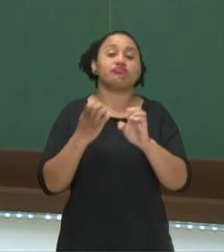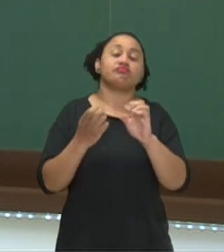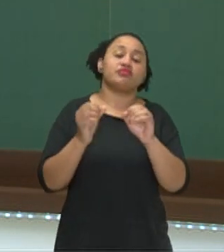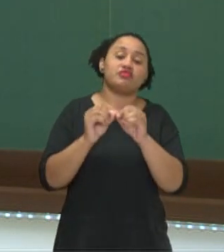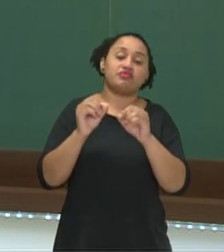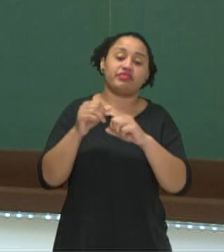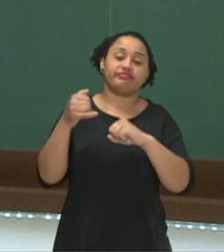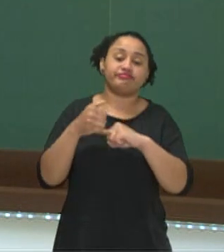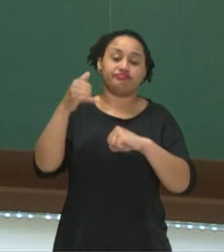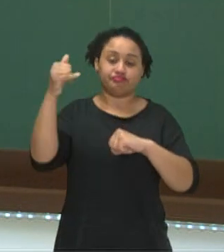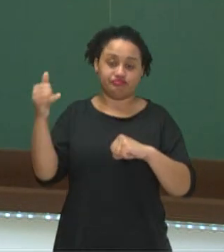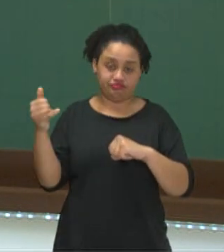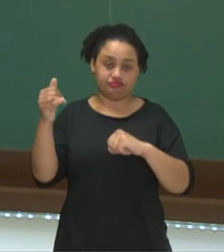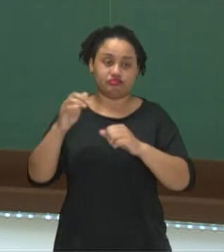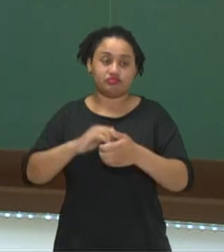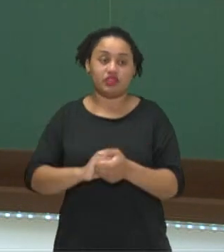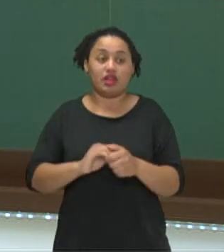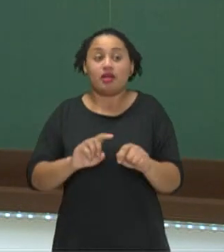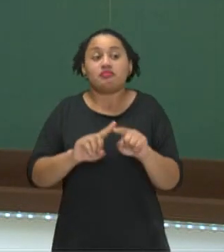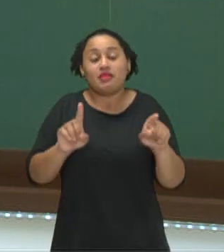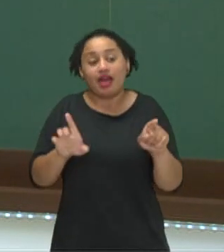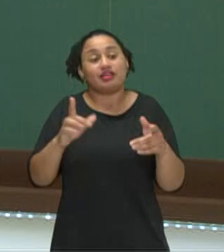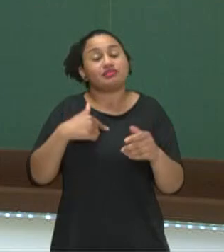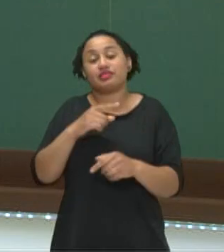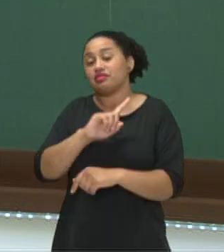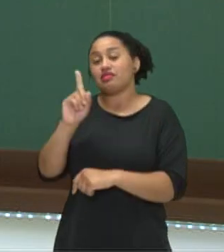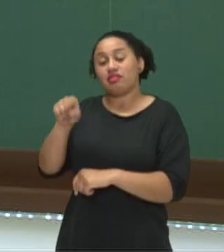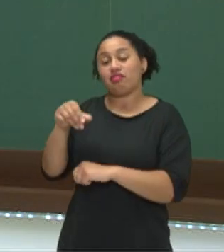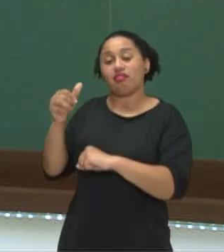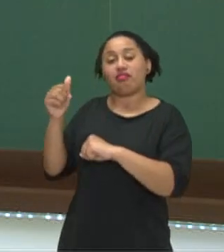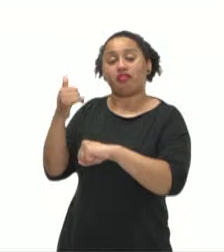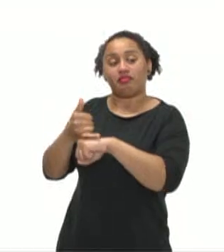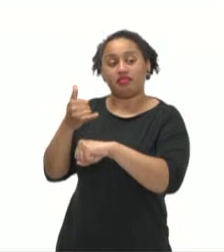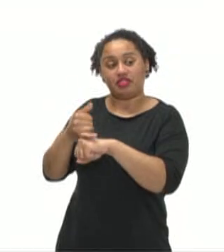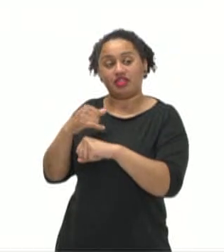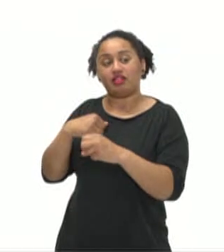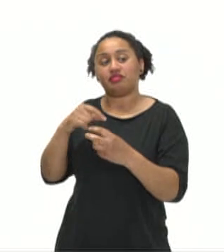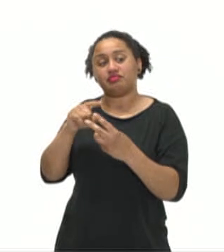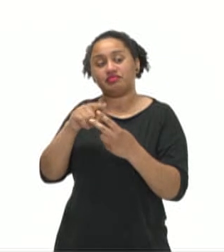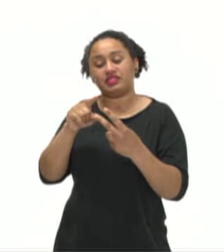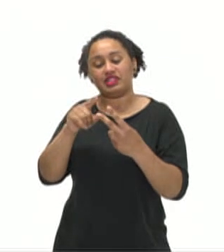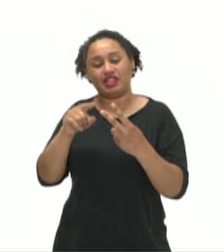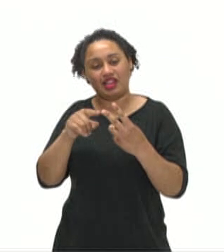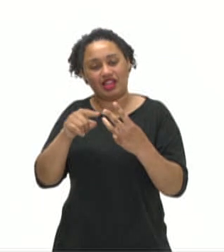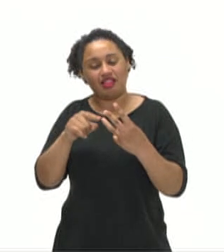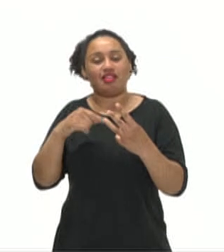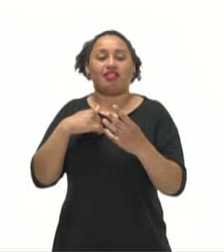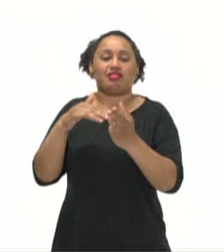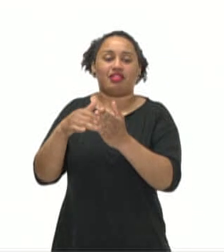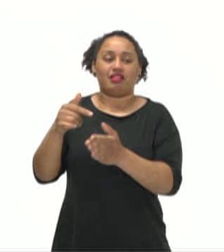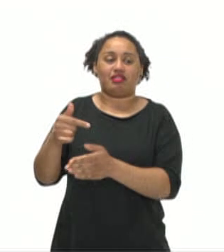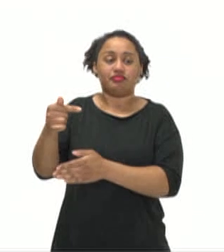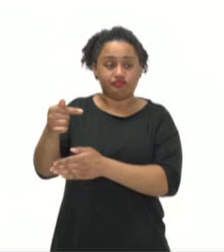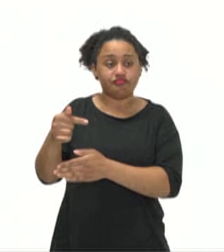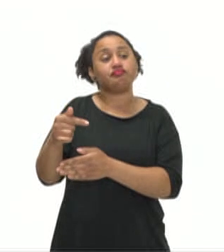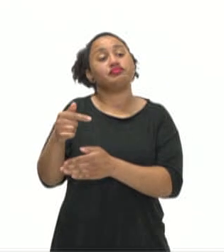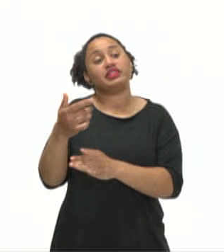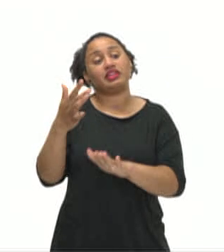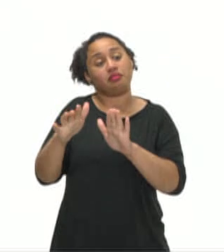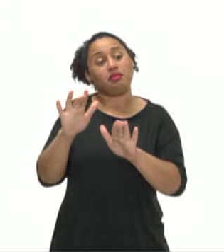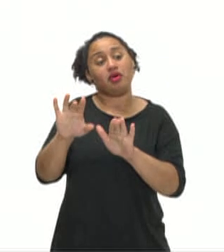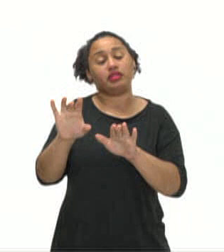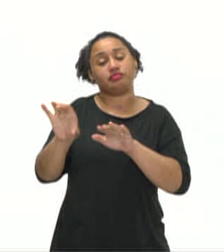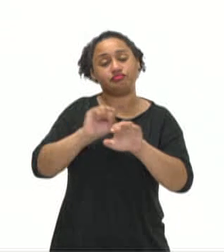cátions. Já os nossos ametais apresentam de 3 a 7 elétrons na camada de valência e têm tendência de